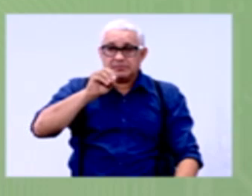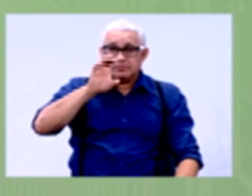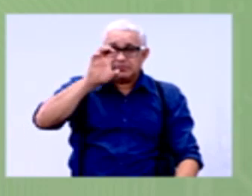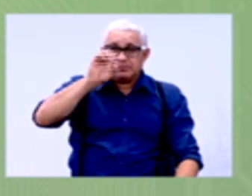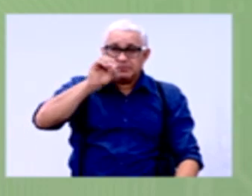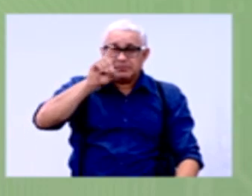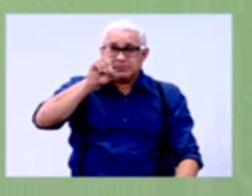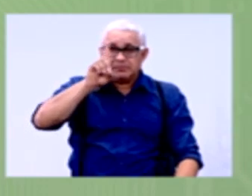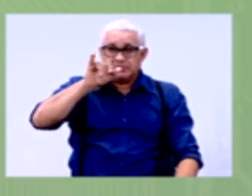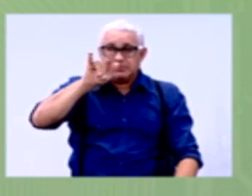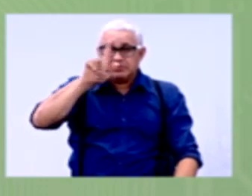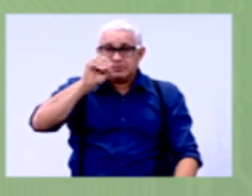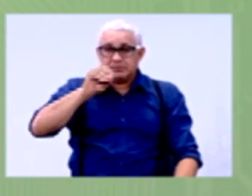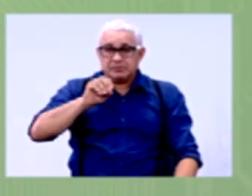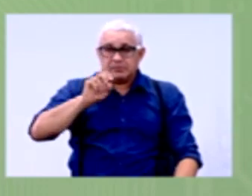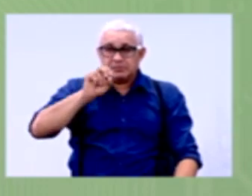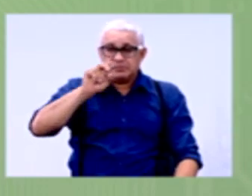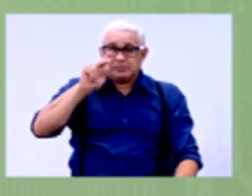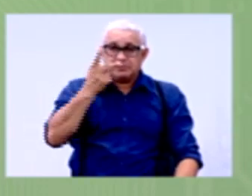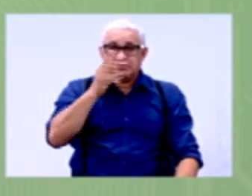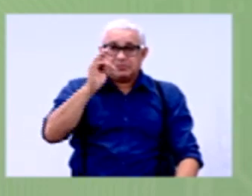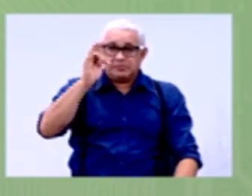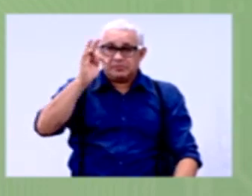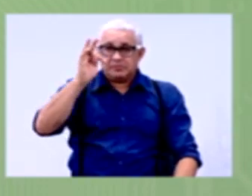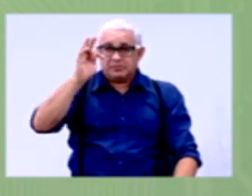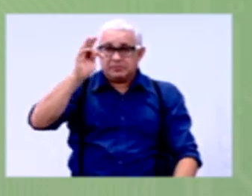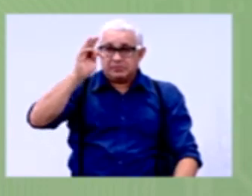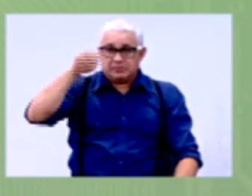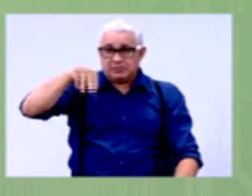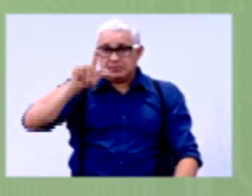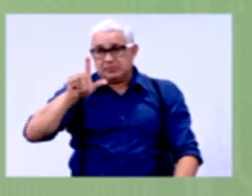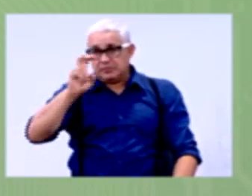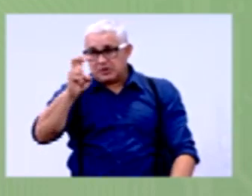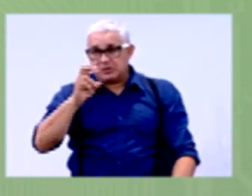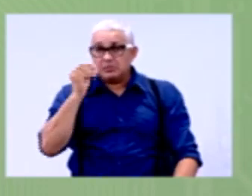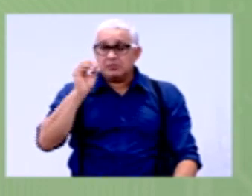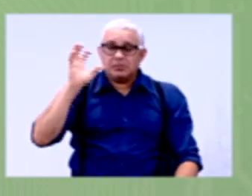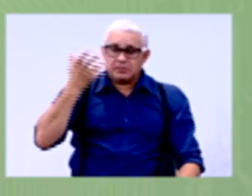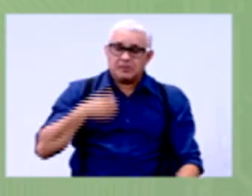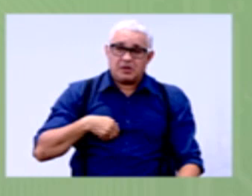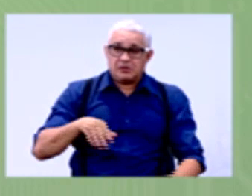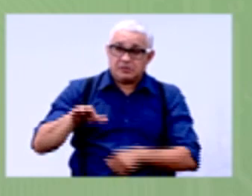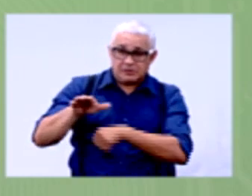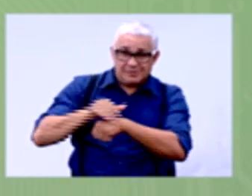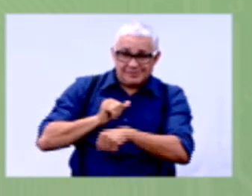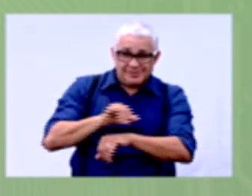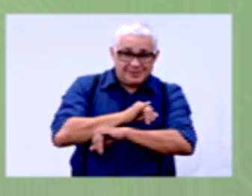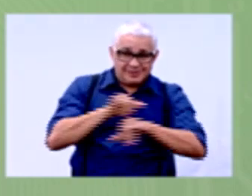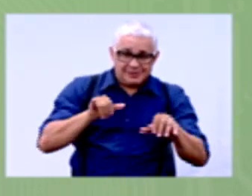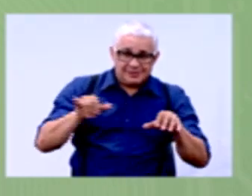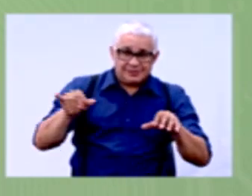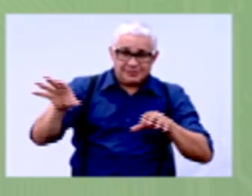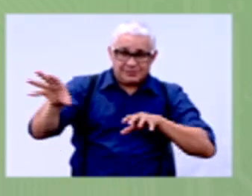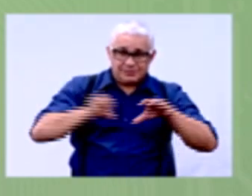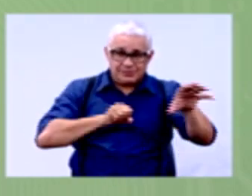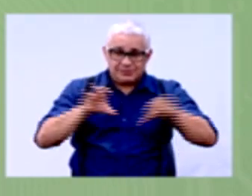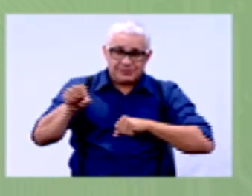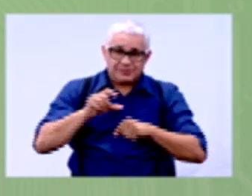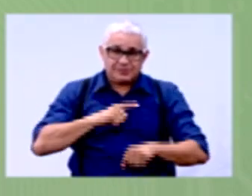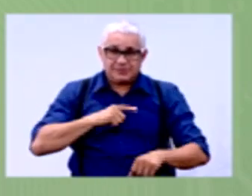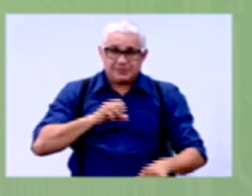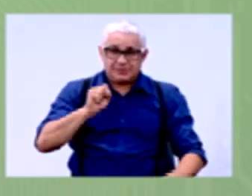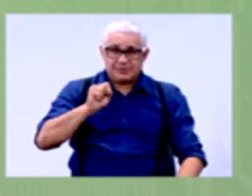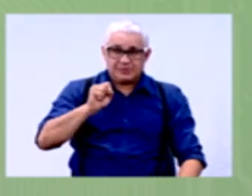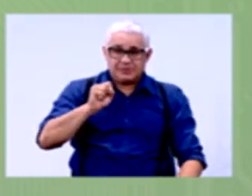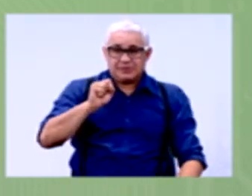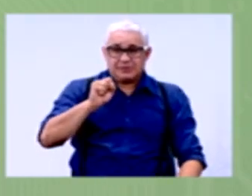HTML5, né? Então nós temos um exemplo aqui. O que acontece, né? Para chamar essas informações, nós temos um